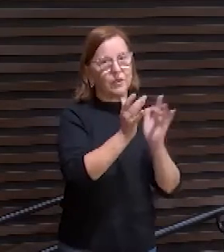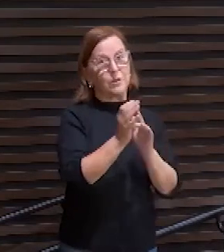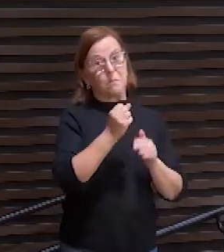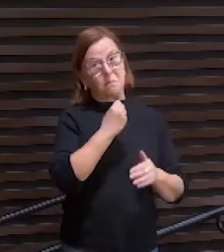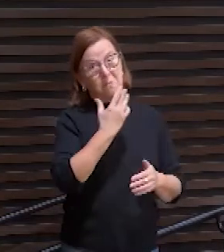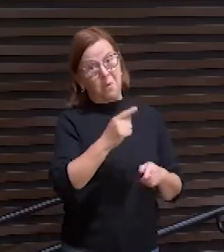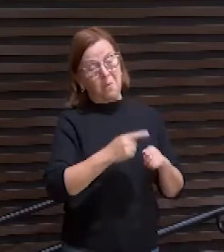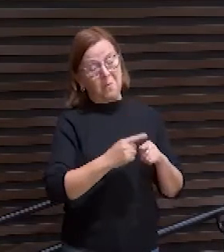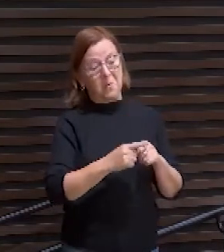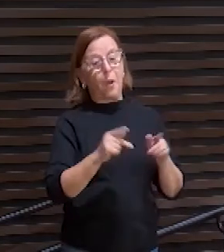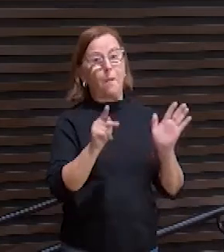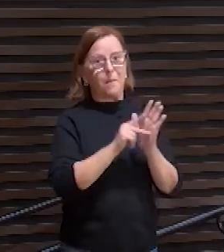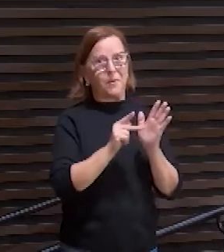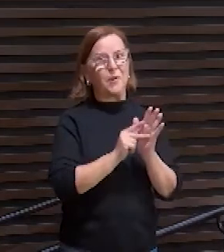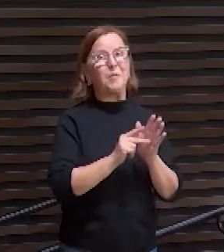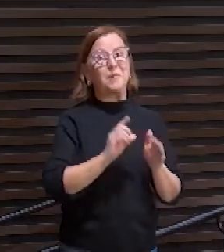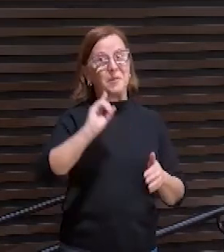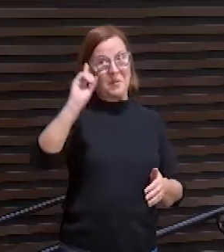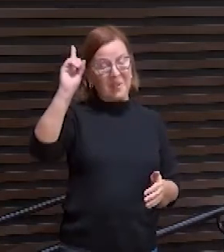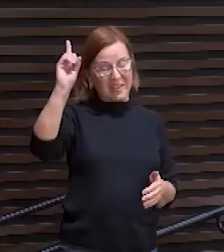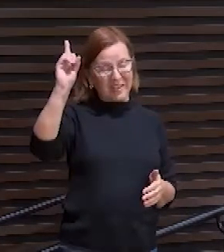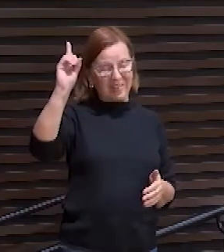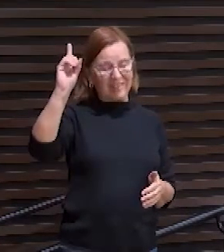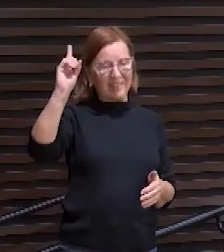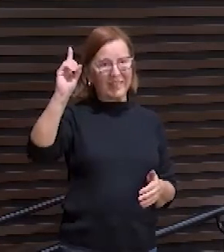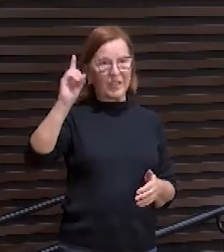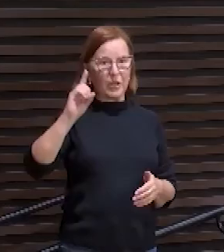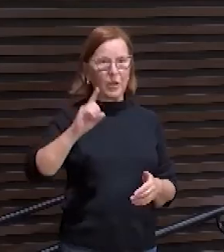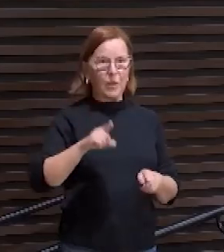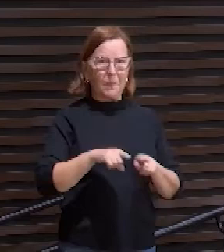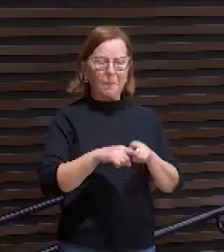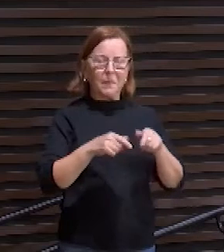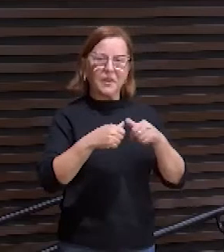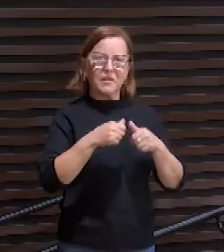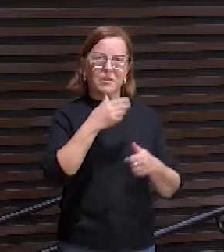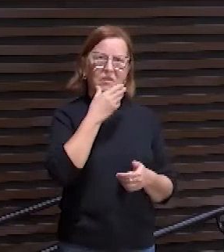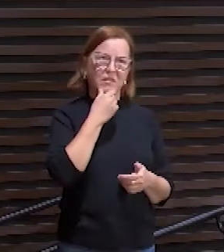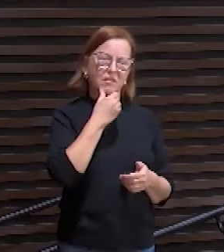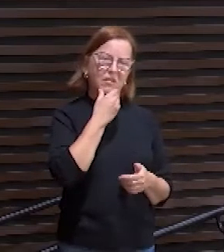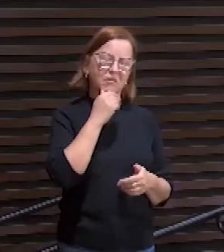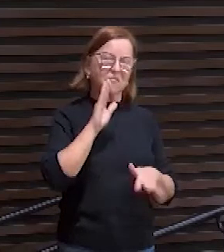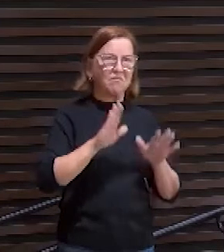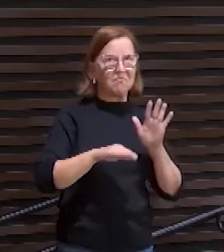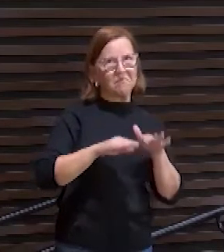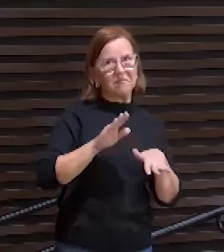Deus encarnado. Mas aqui, talvez, este homem, ele não